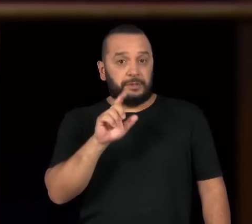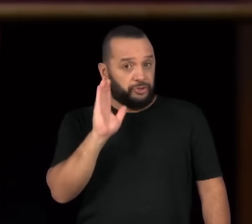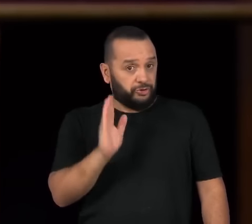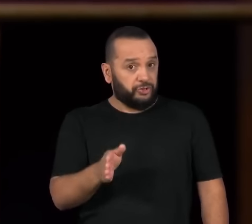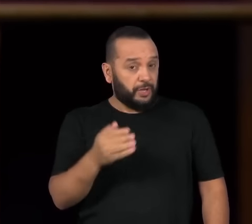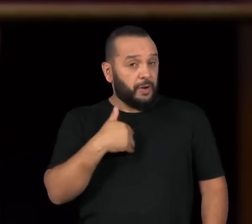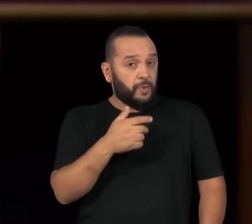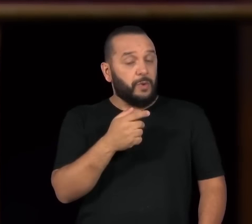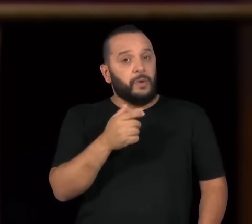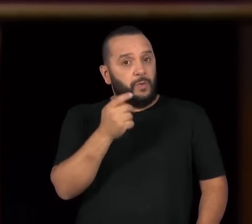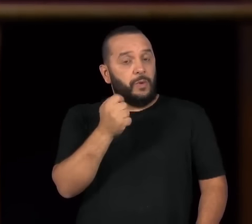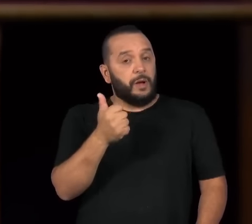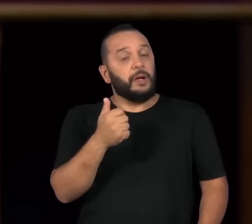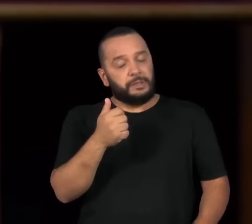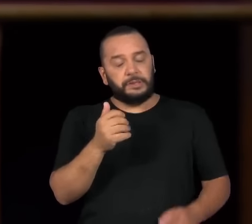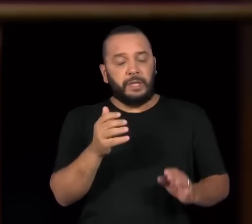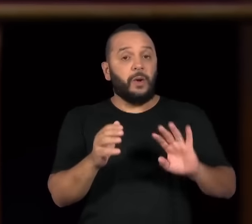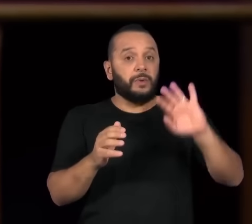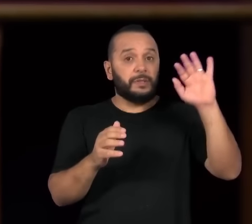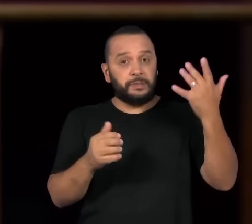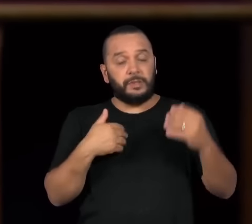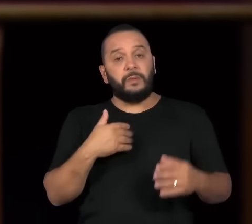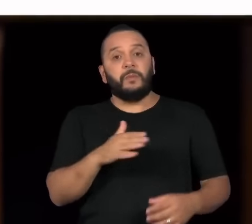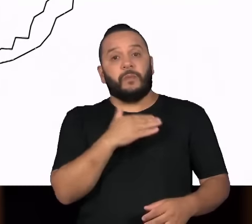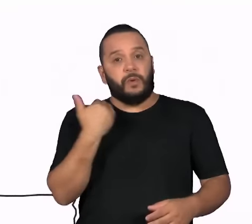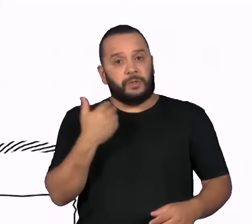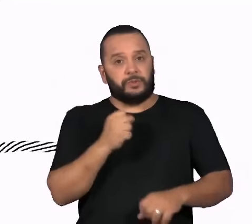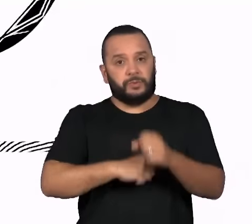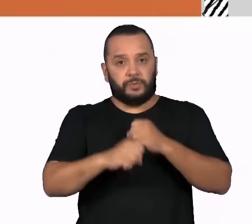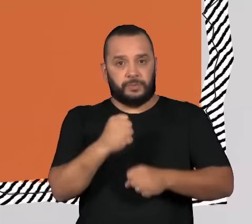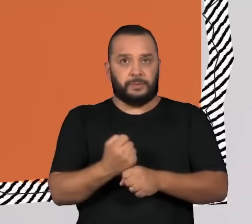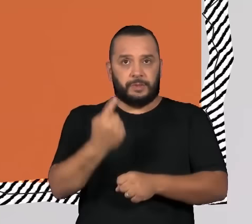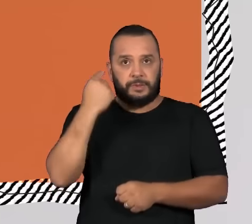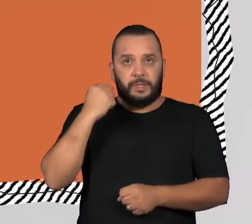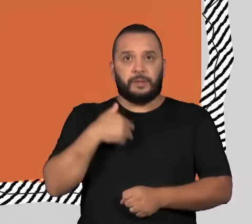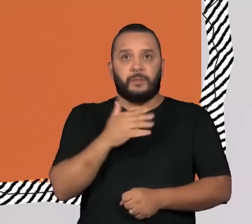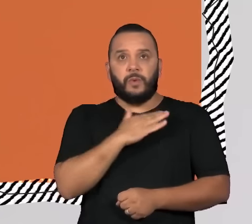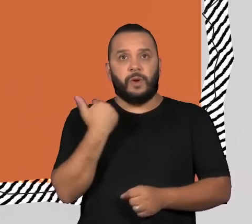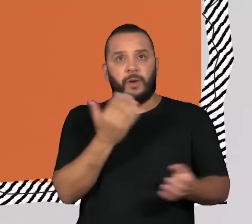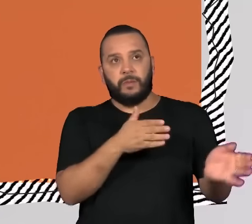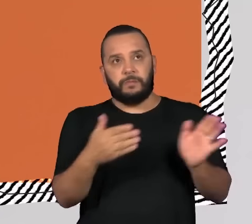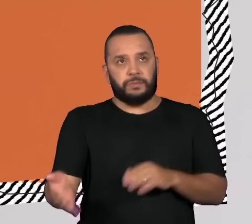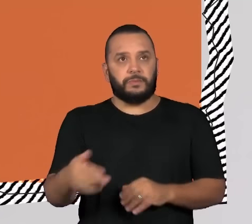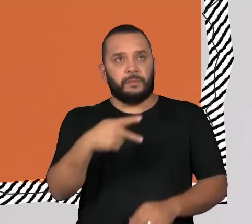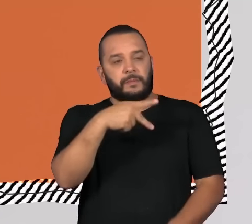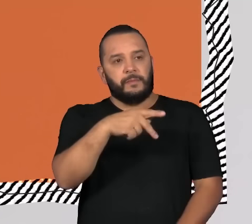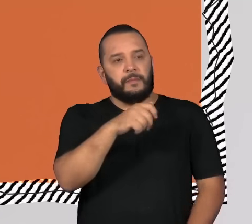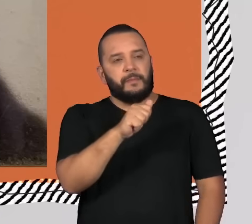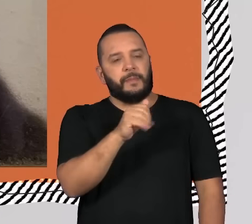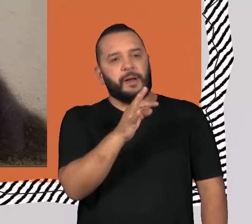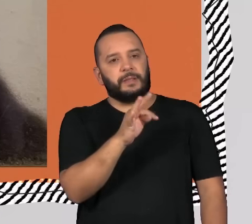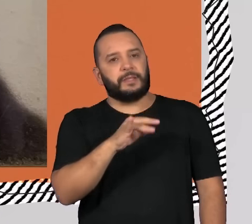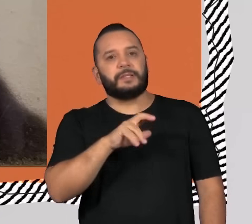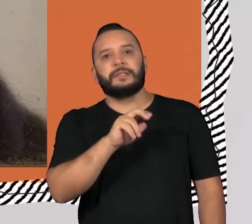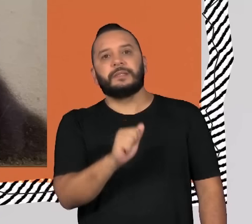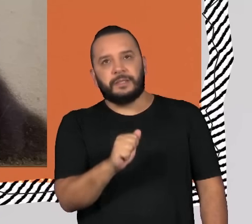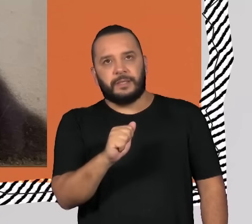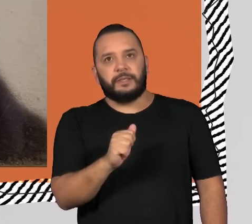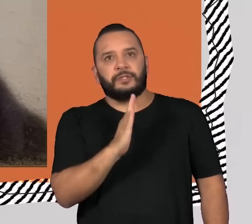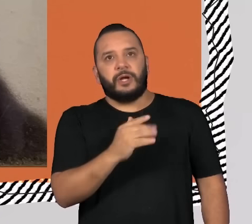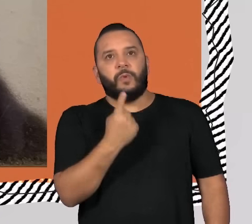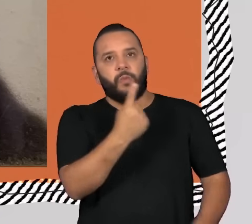O ano passado ele perdeu a sua Patrícia, a sua companheira, e eu quero saber de você, Andreas, passado